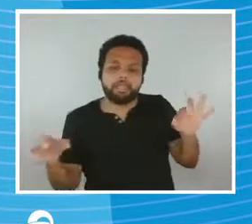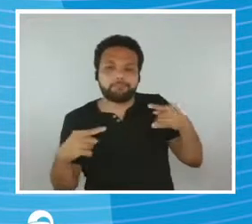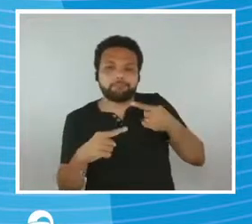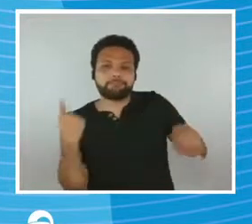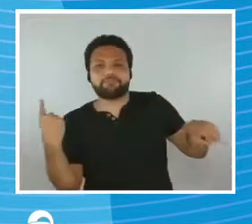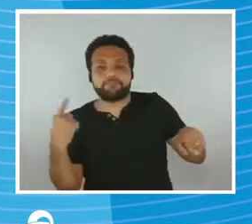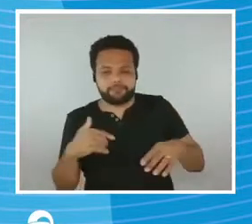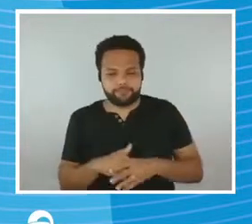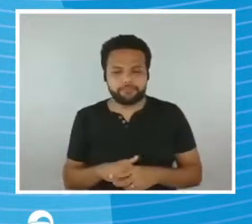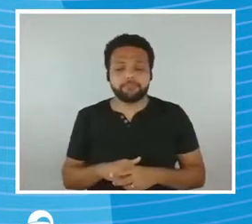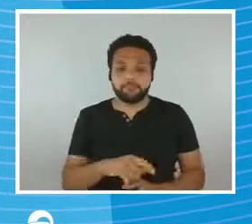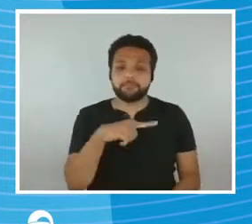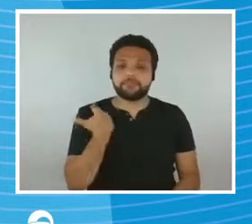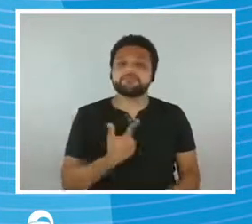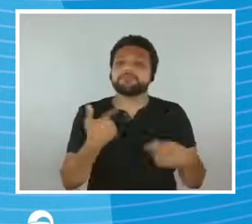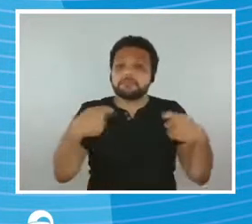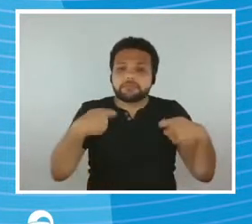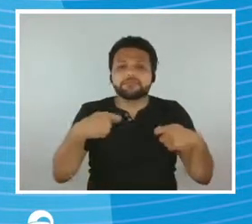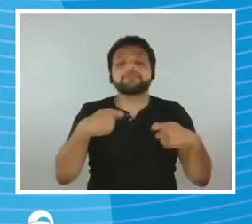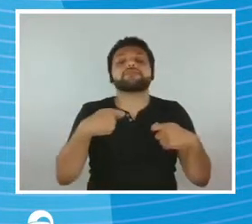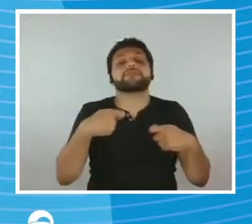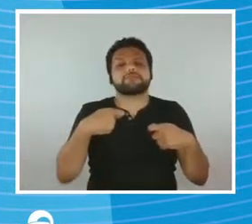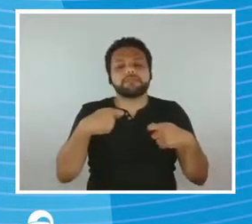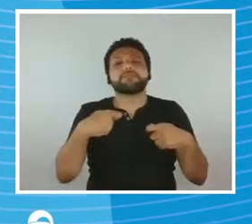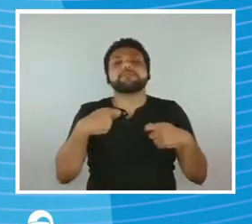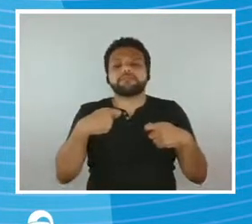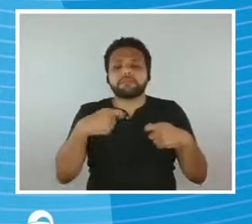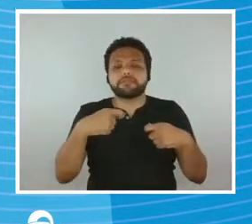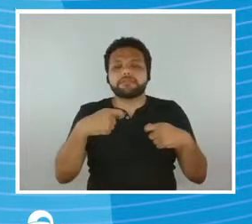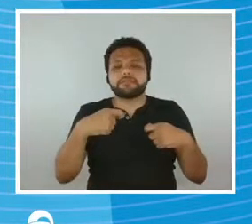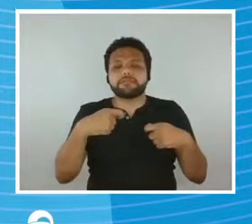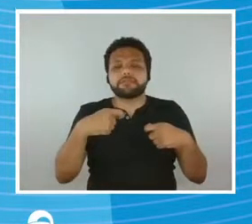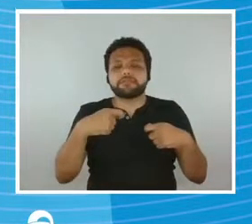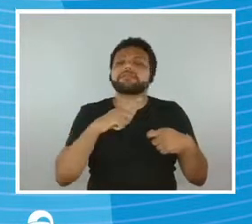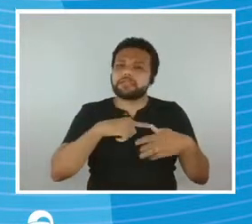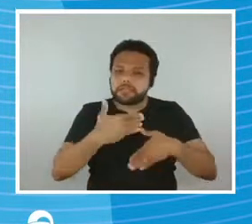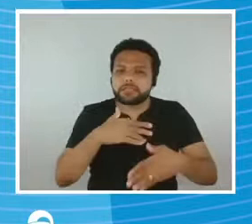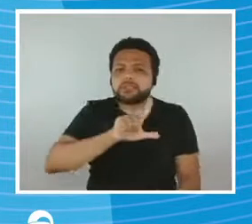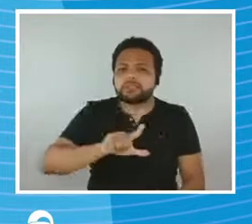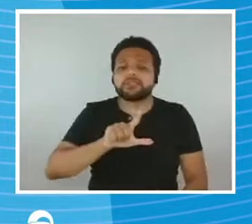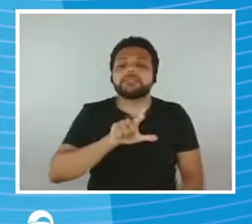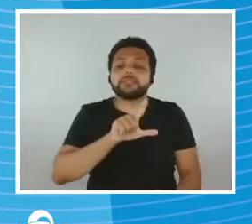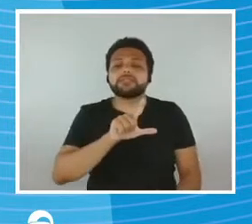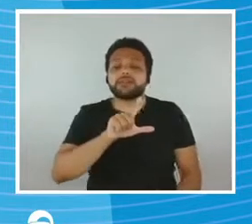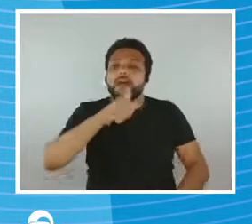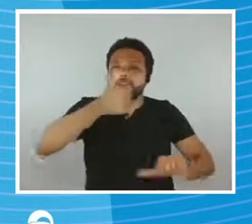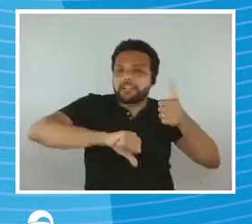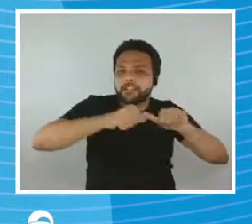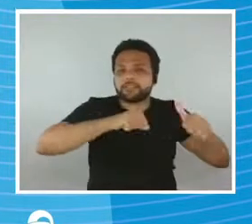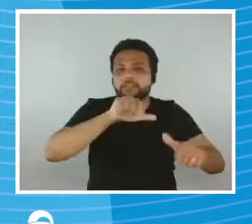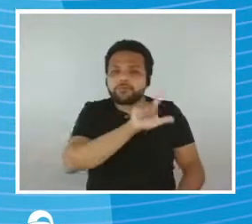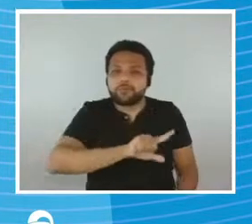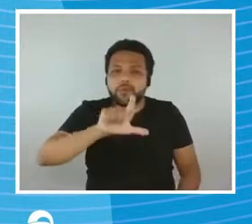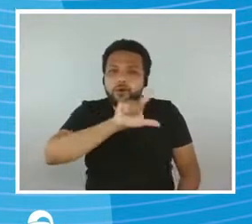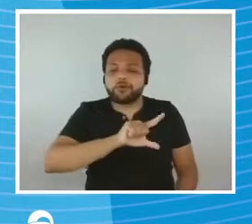preciso ter um cuidado mais para a progressão lógica desse instrumento de avaliação, ou seja, que eu possa ver todo o crescimento cognitivo, toda